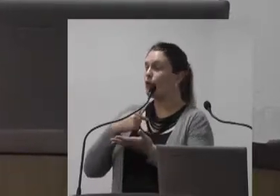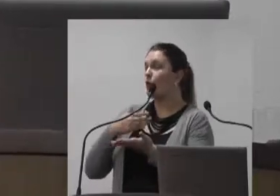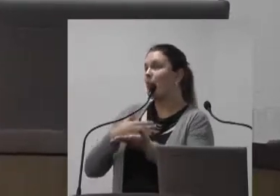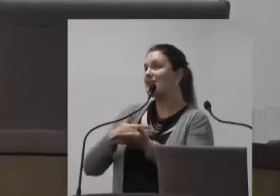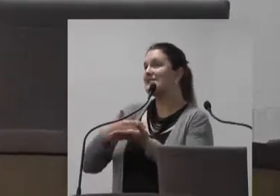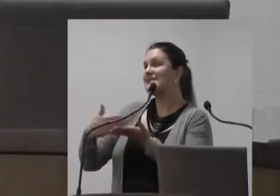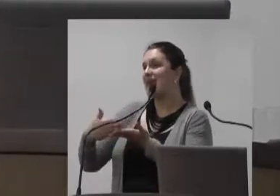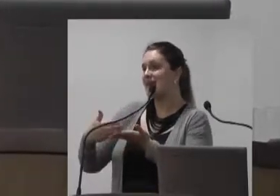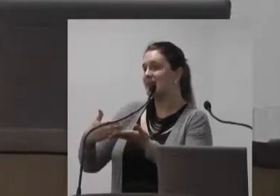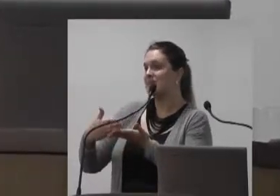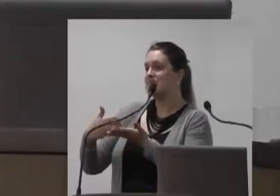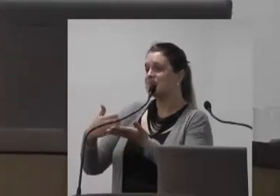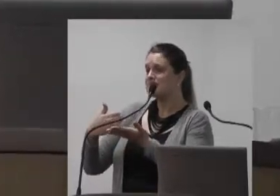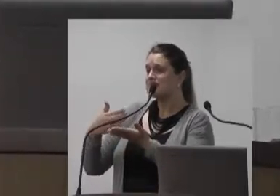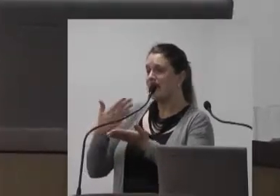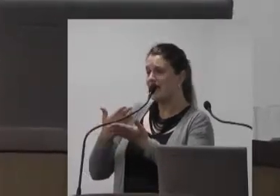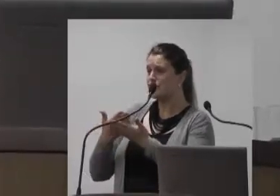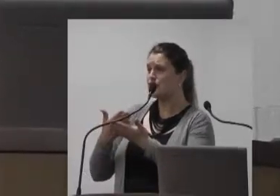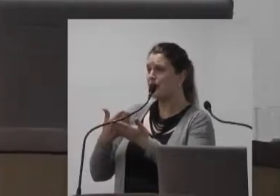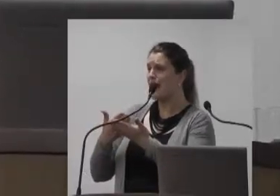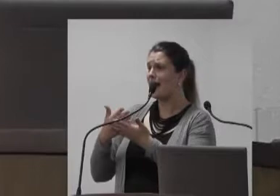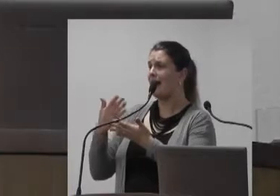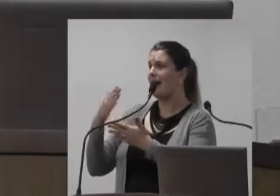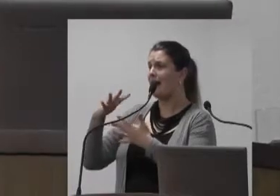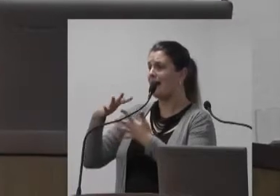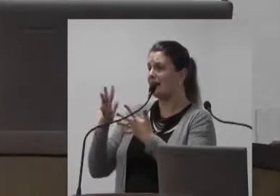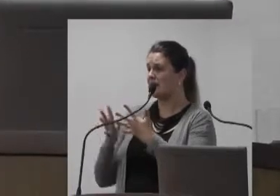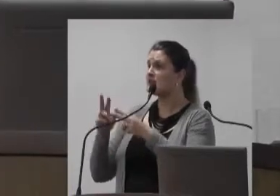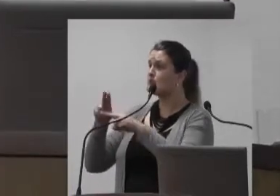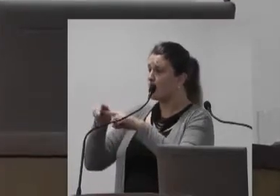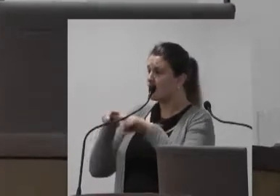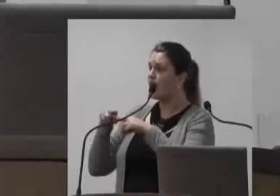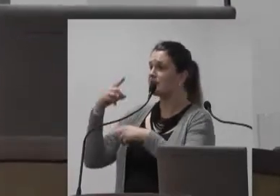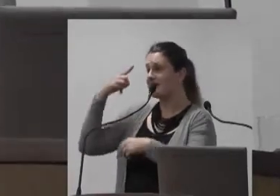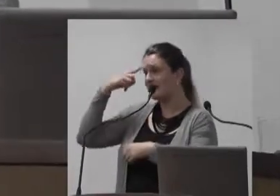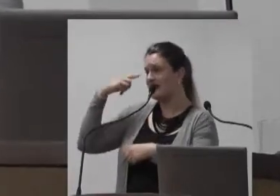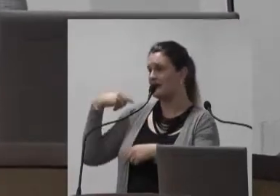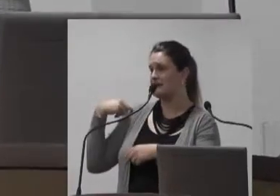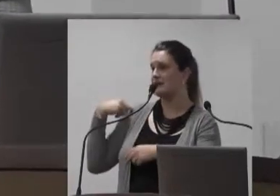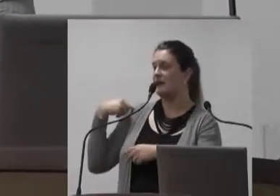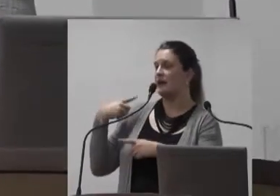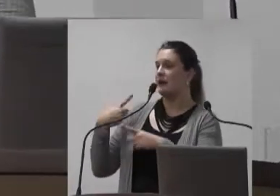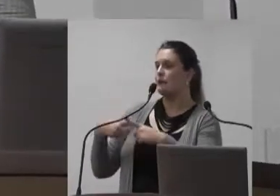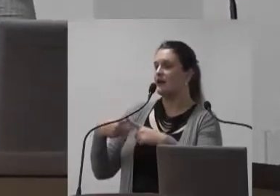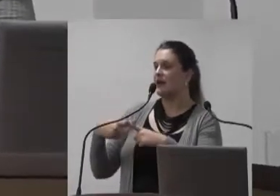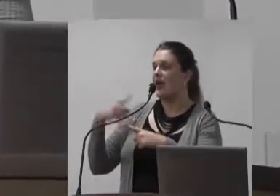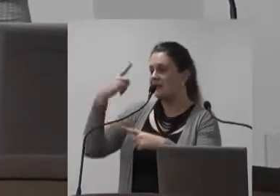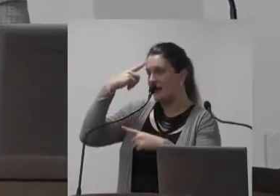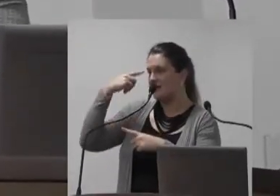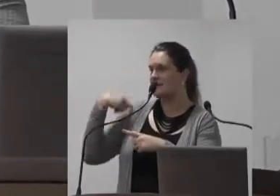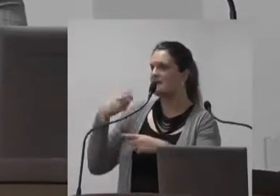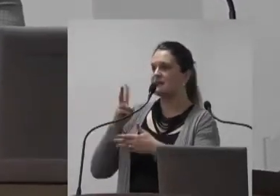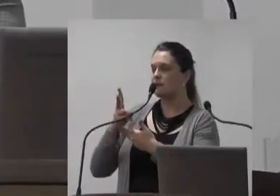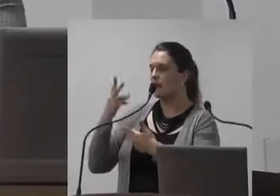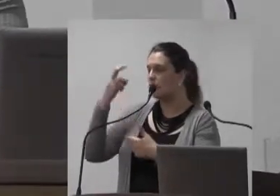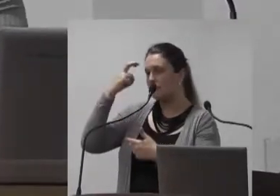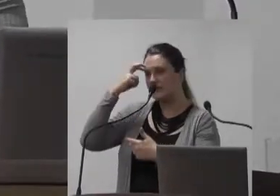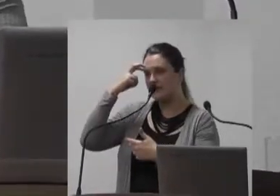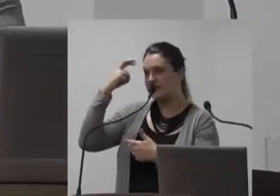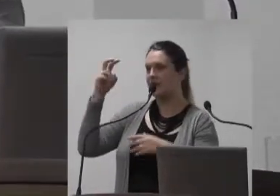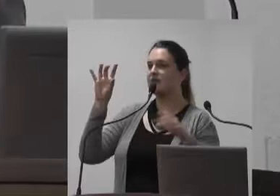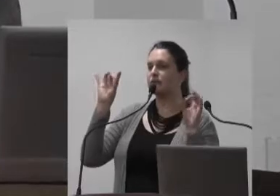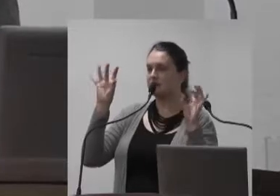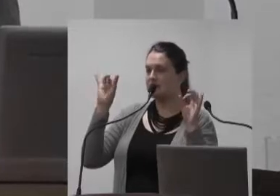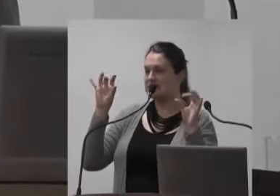eu comecei a estudar a Libras por causa da Daisy, porque a Daisy sempre ela é